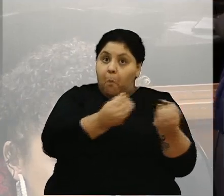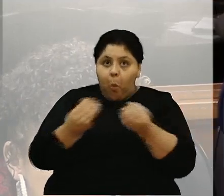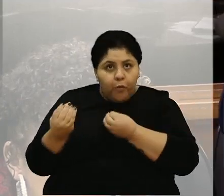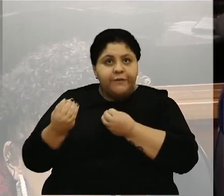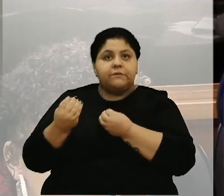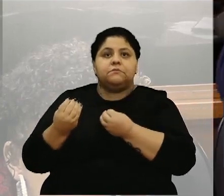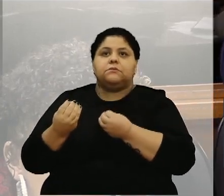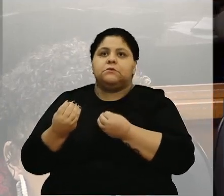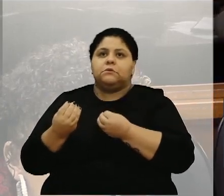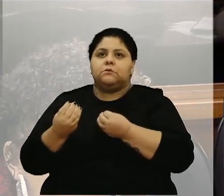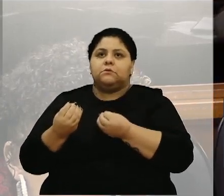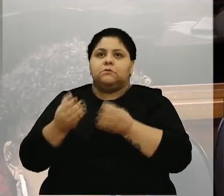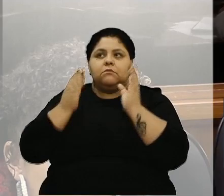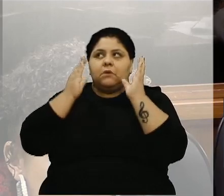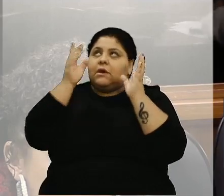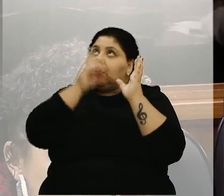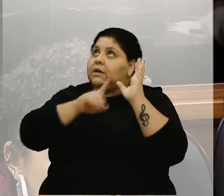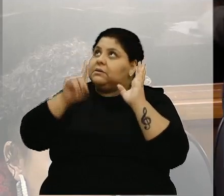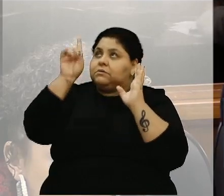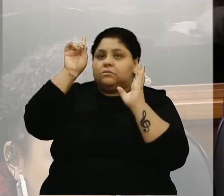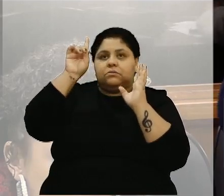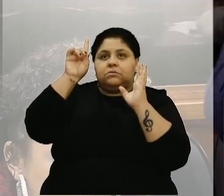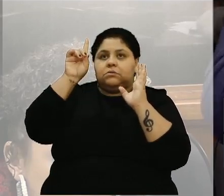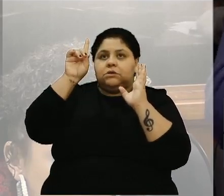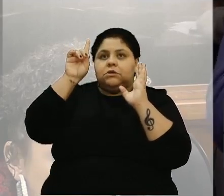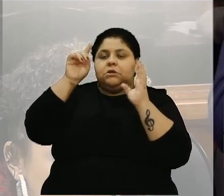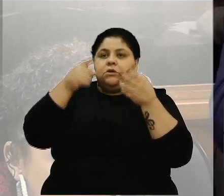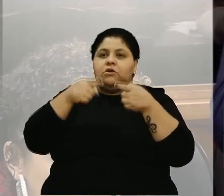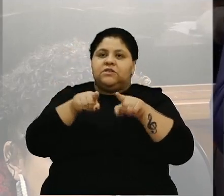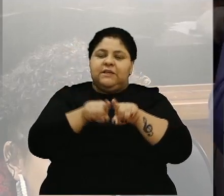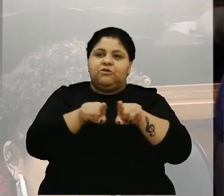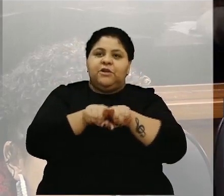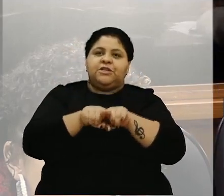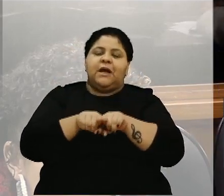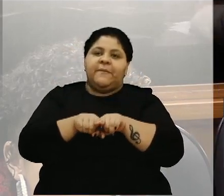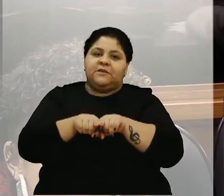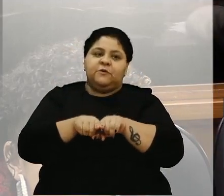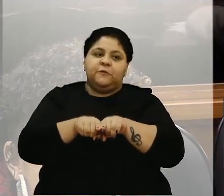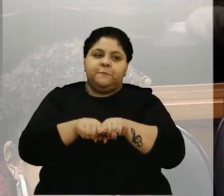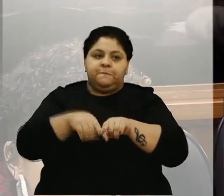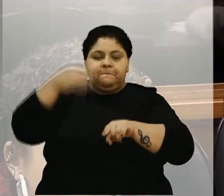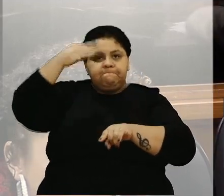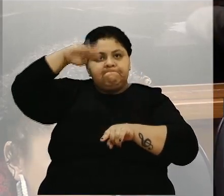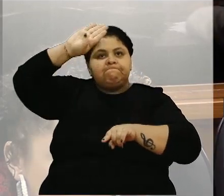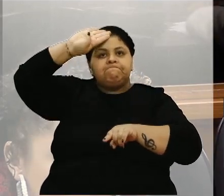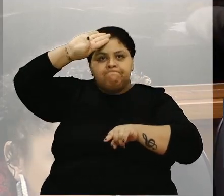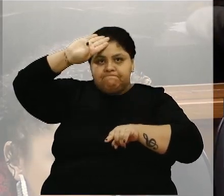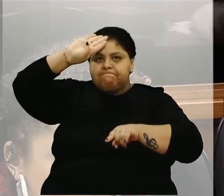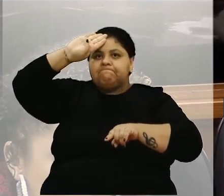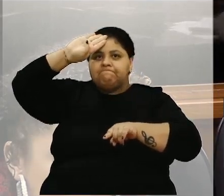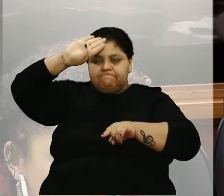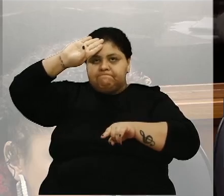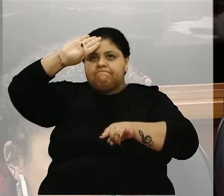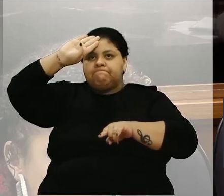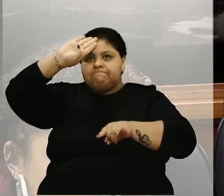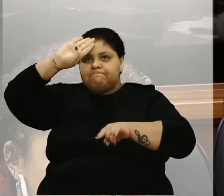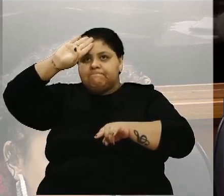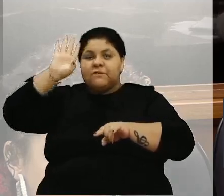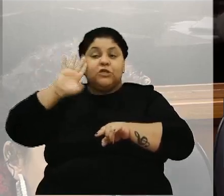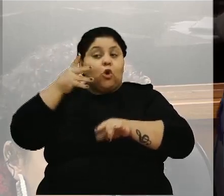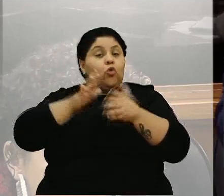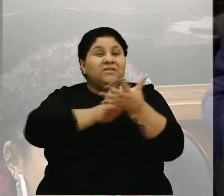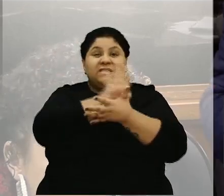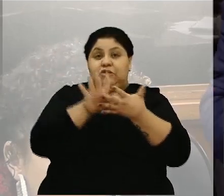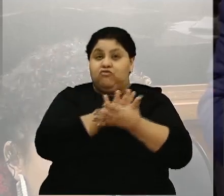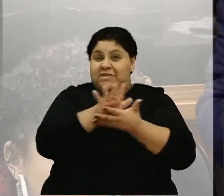E graças a Deus, aos orixás, enfim, isso não aconteceu. E aos técnicos que projetaram aquilo, aos técnicos que